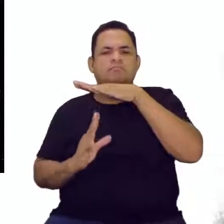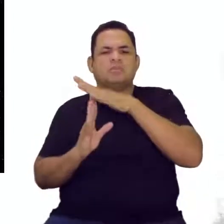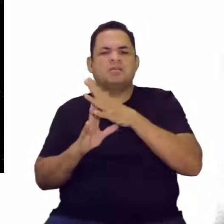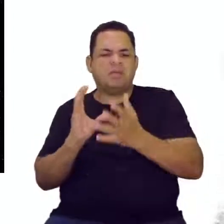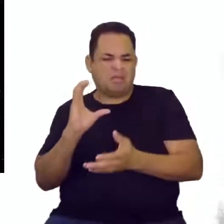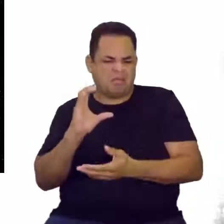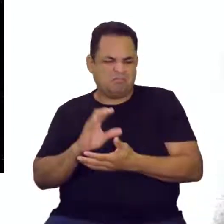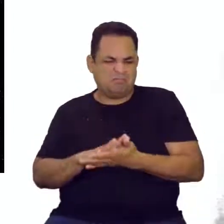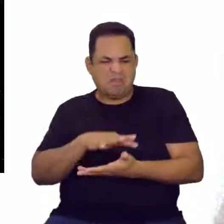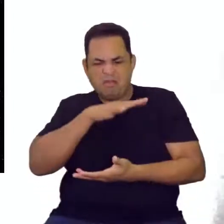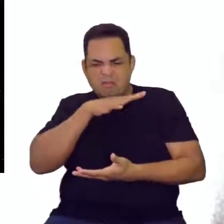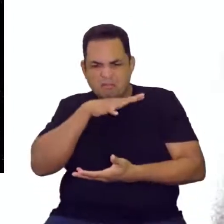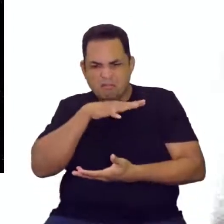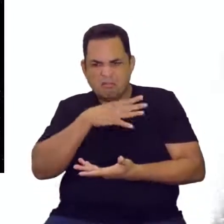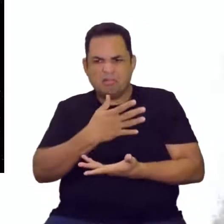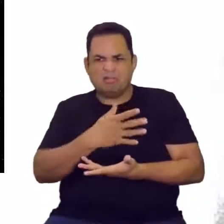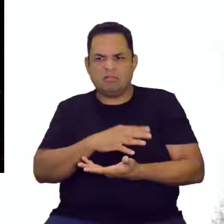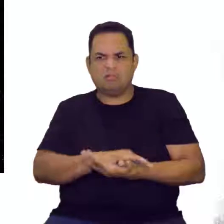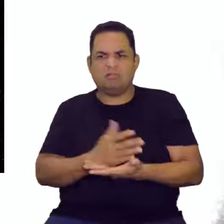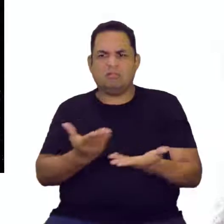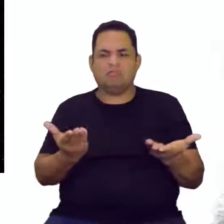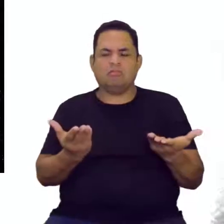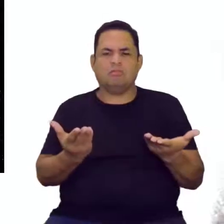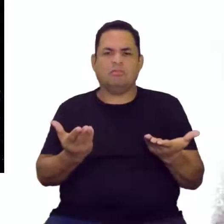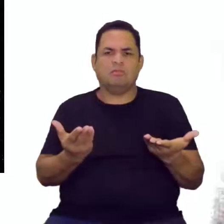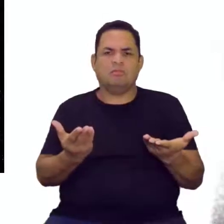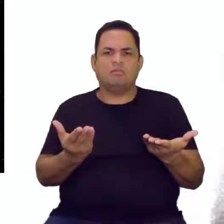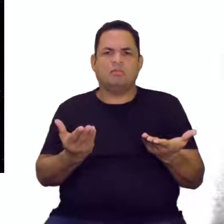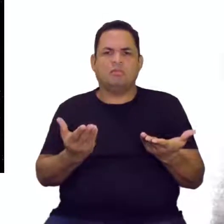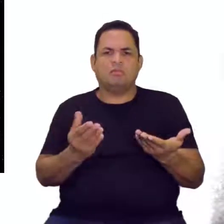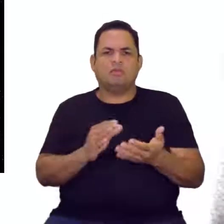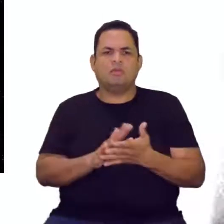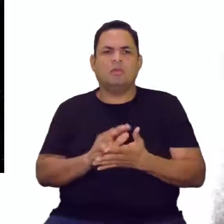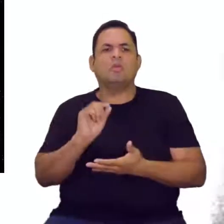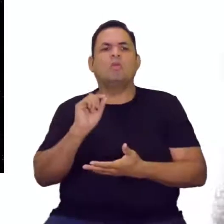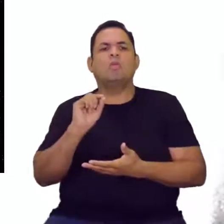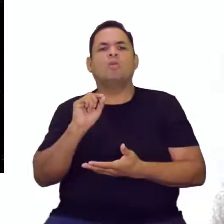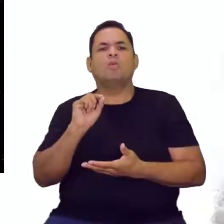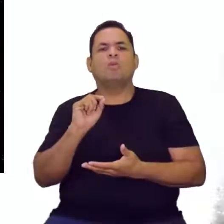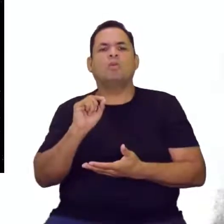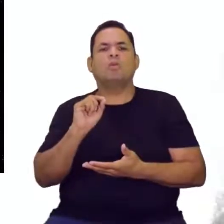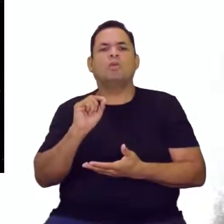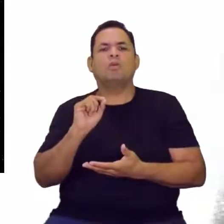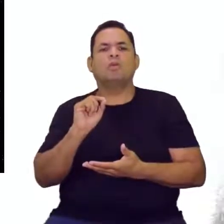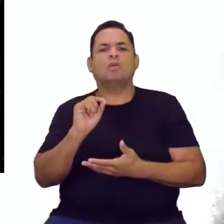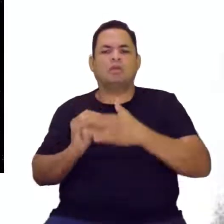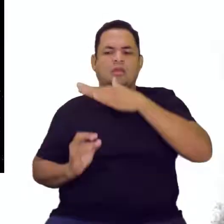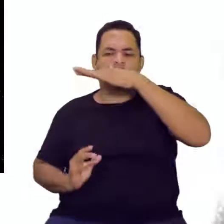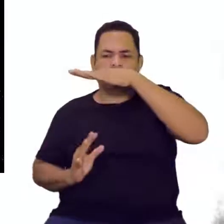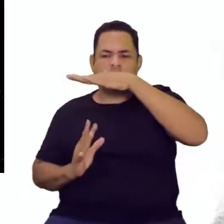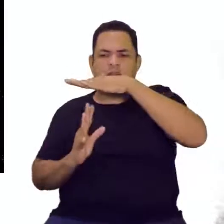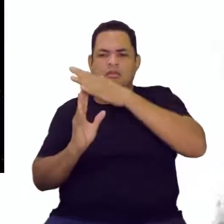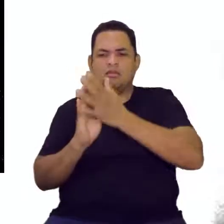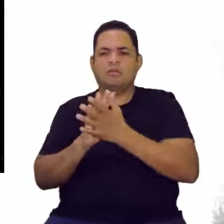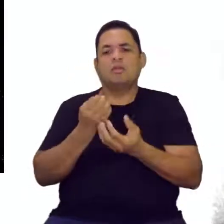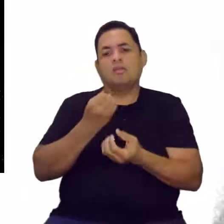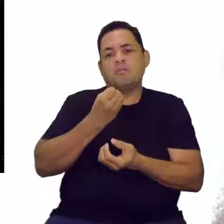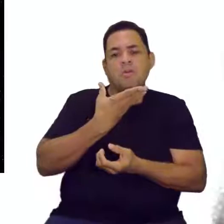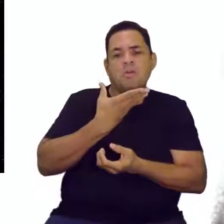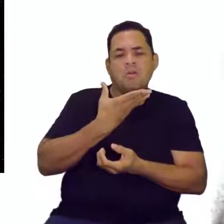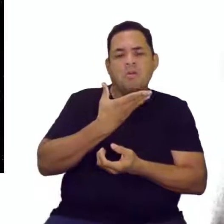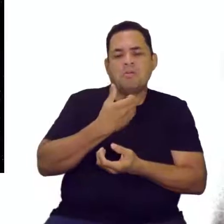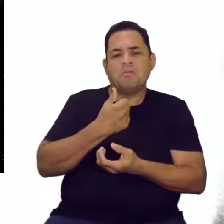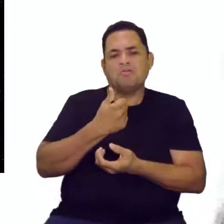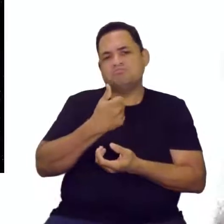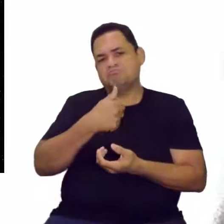coisa ruim? A gente vai falar mais lá na frente o que é o efeito estufa, os seus benefícios